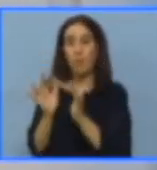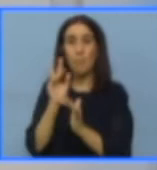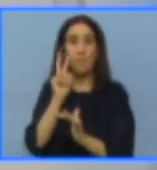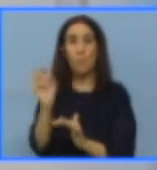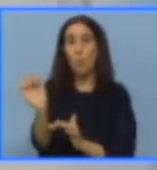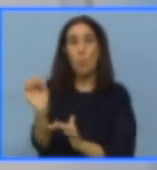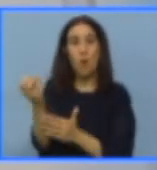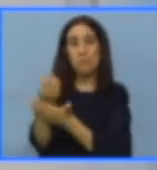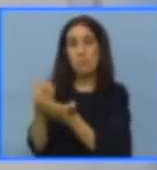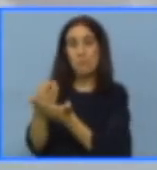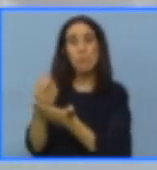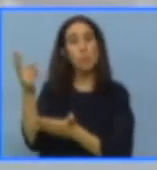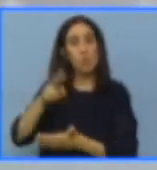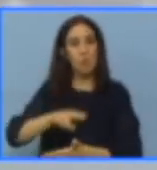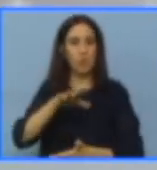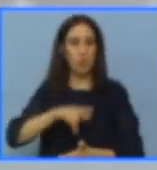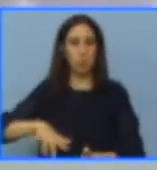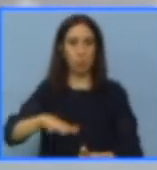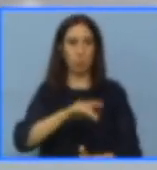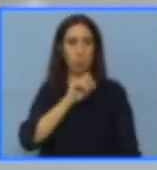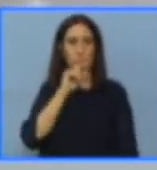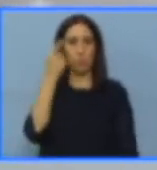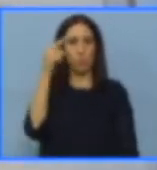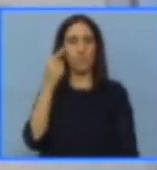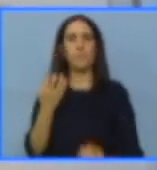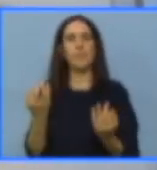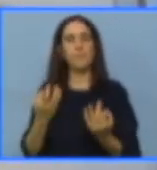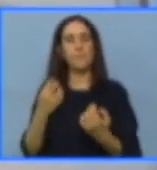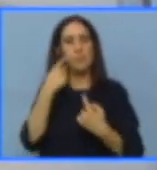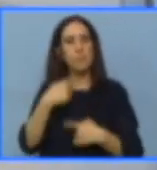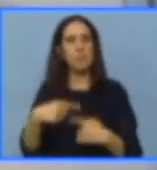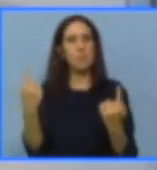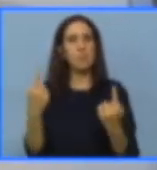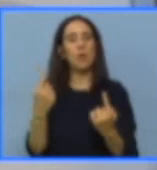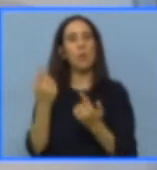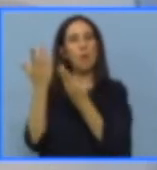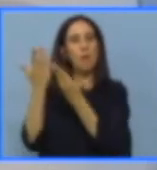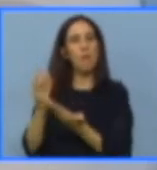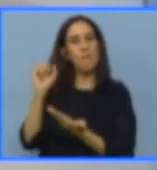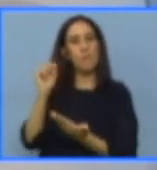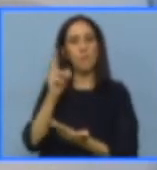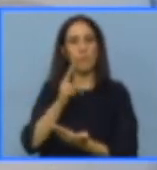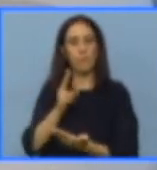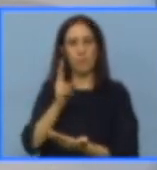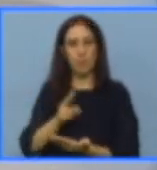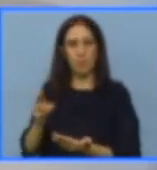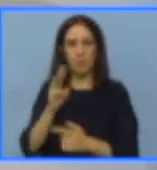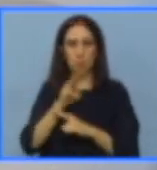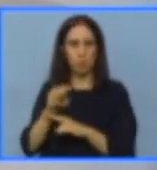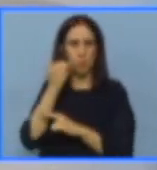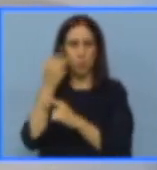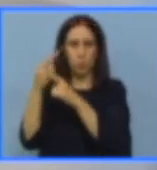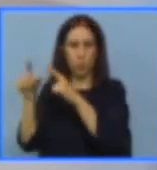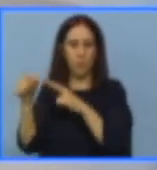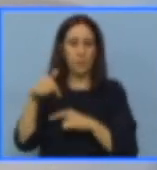oportunidade única. É evidente que a apresentação e o discurso dos museus do Vaticano é diferente. Aqui criou-se, de facto, esse discurso